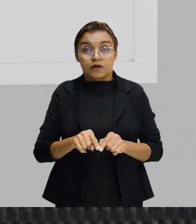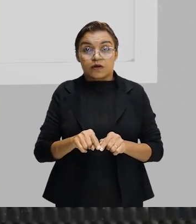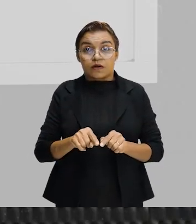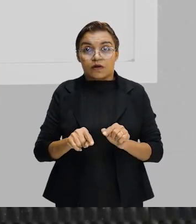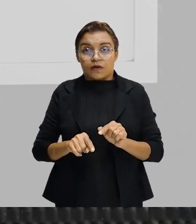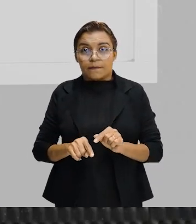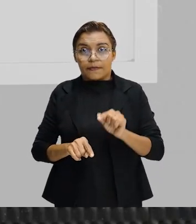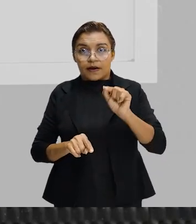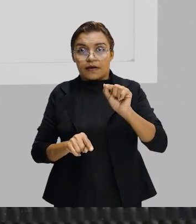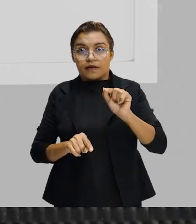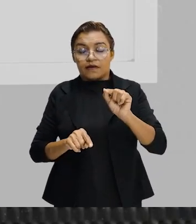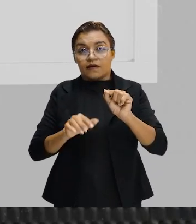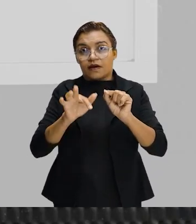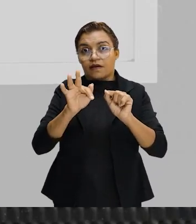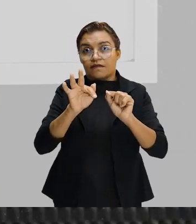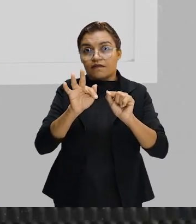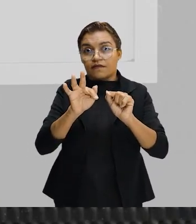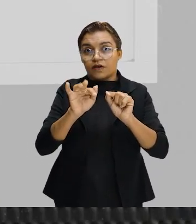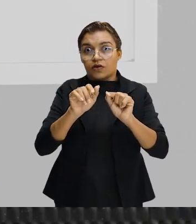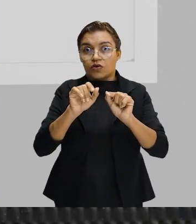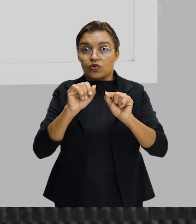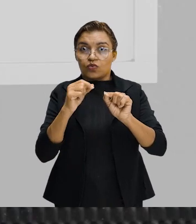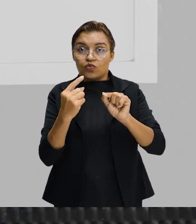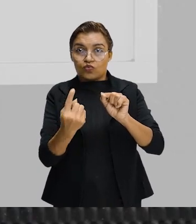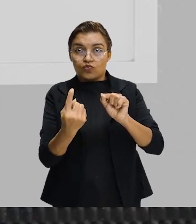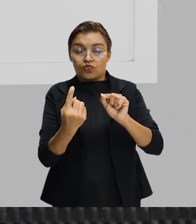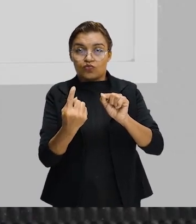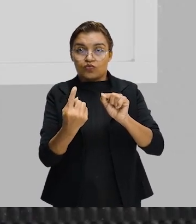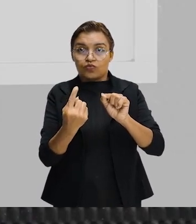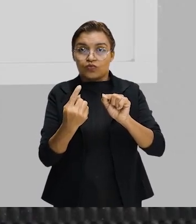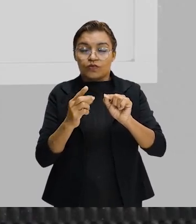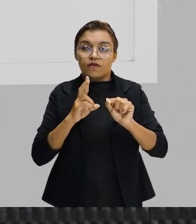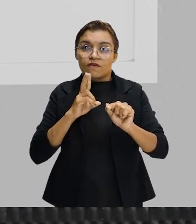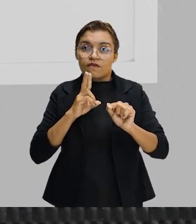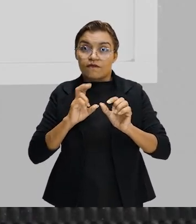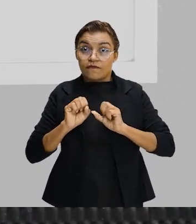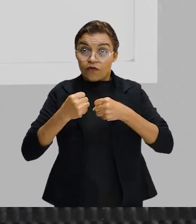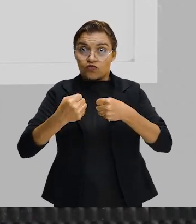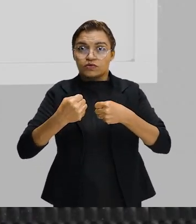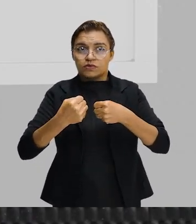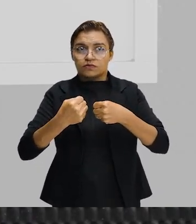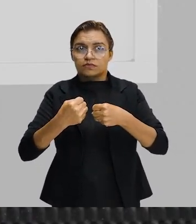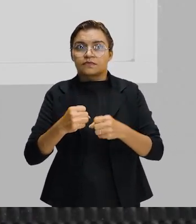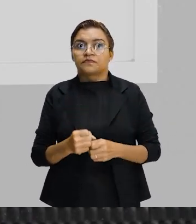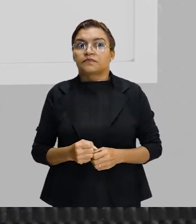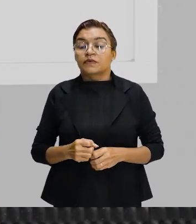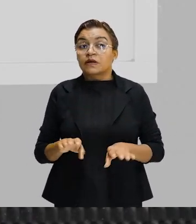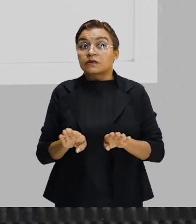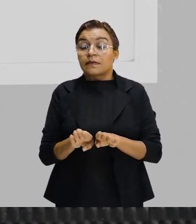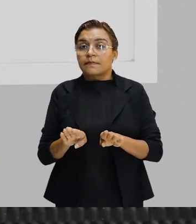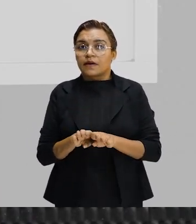e uma força 2. Para que ele esteja em equilíbrio, a força 1